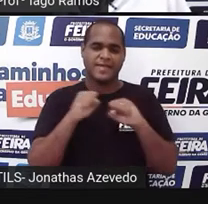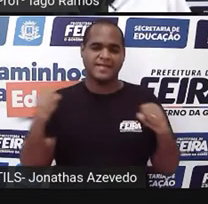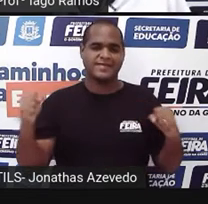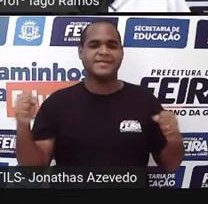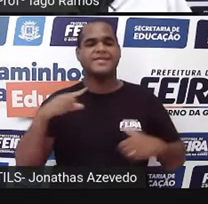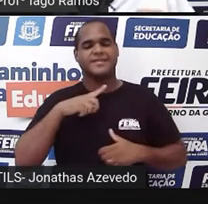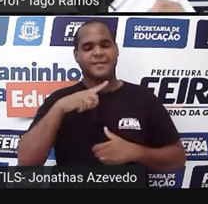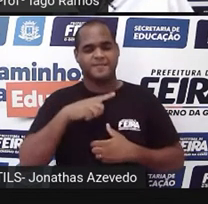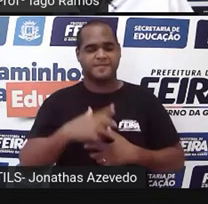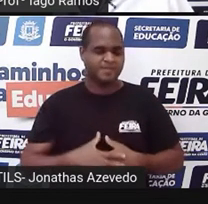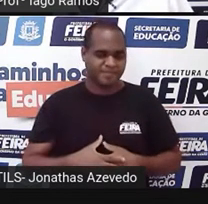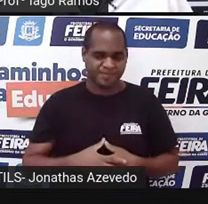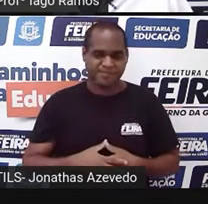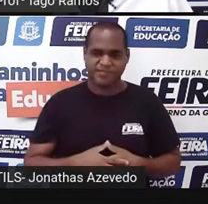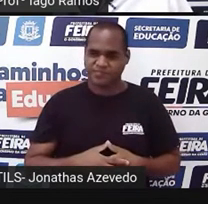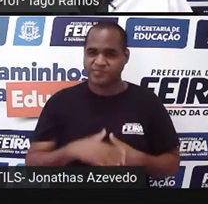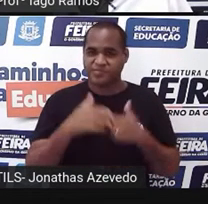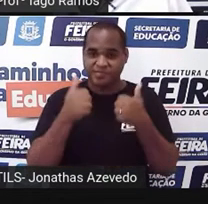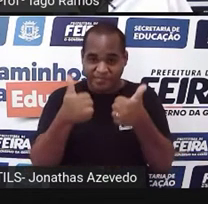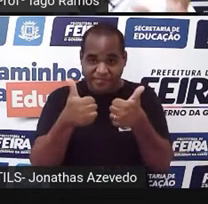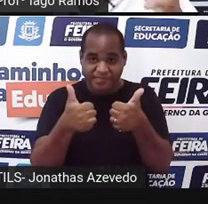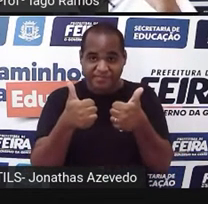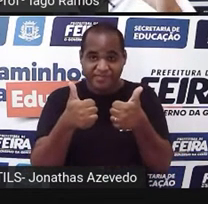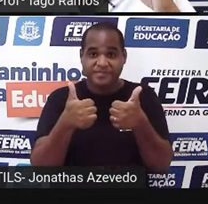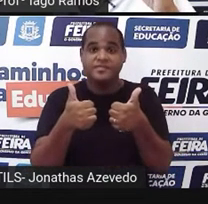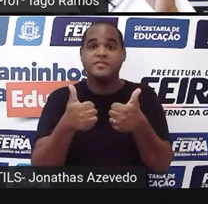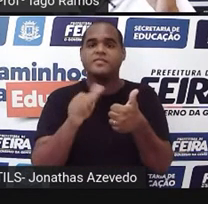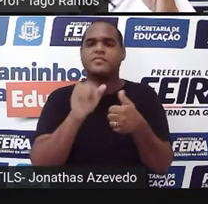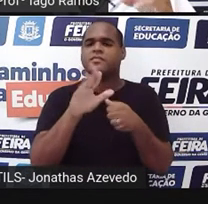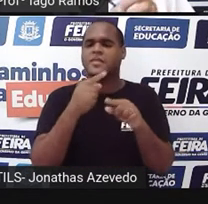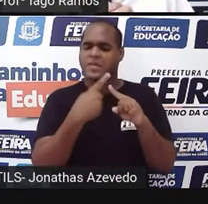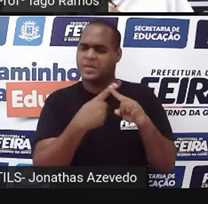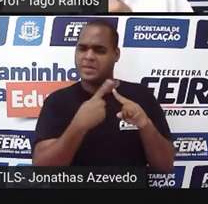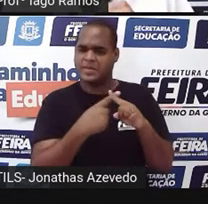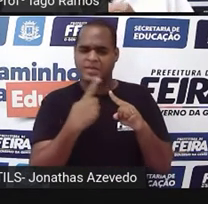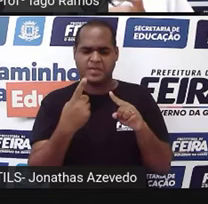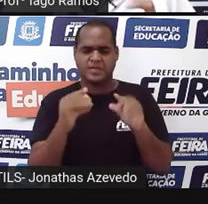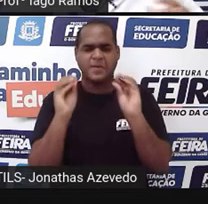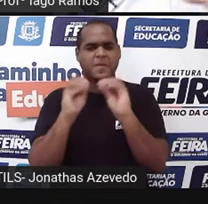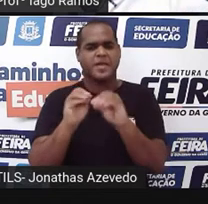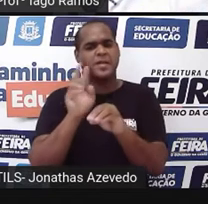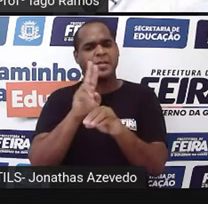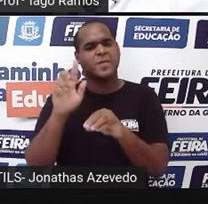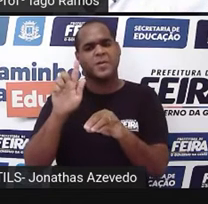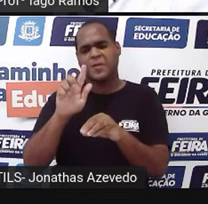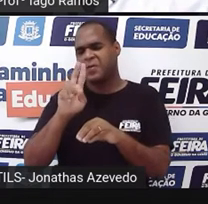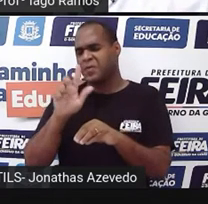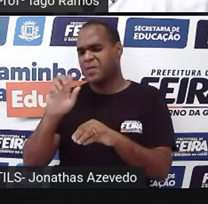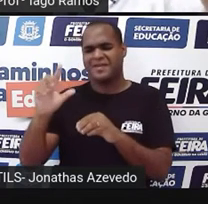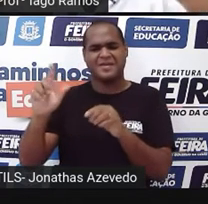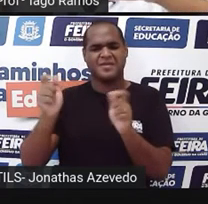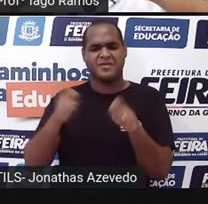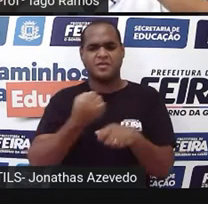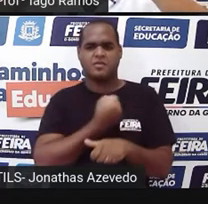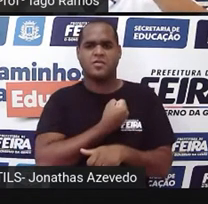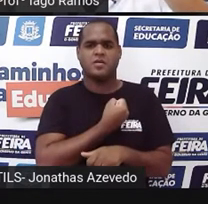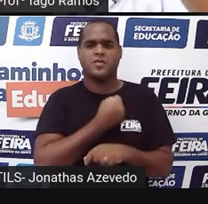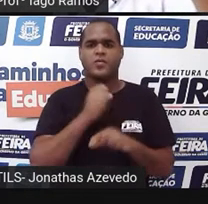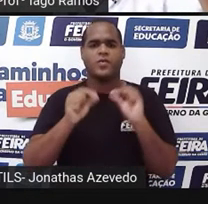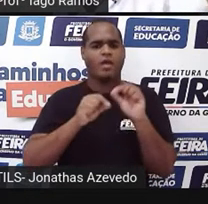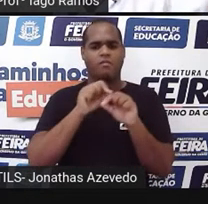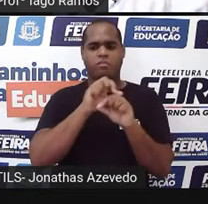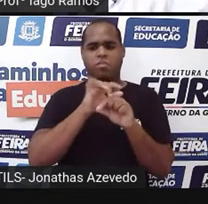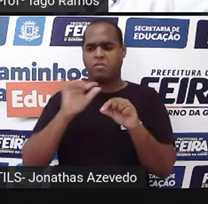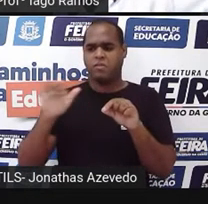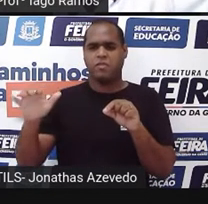essa tá bom beleza mas porque essa coisa de um número grande né E quando a gente